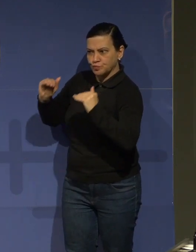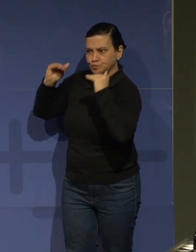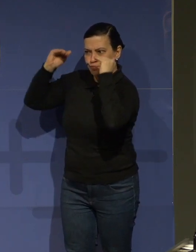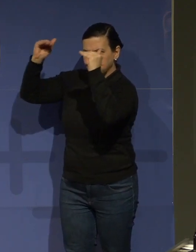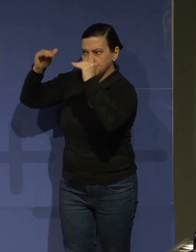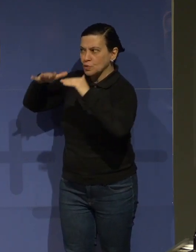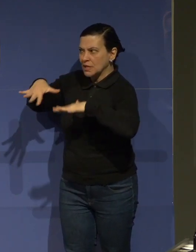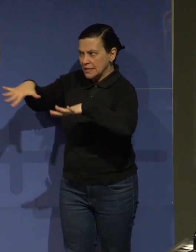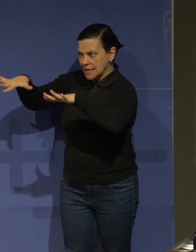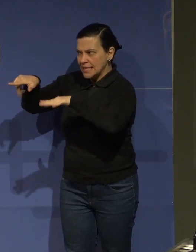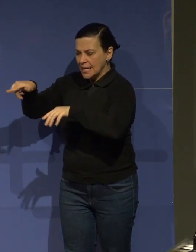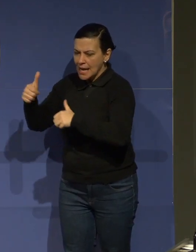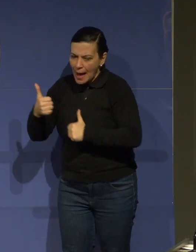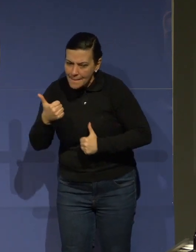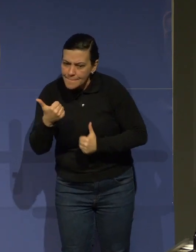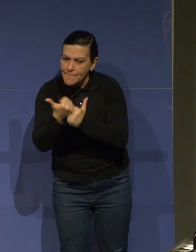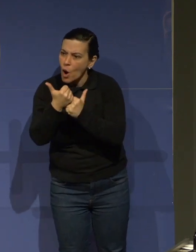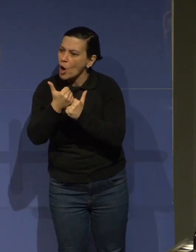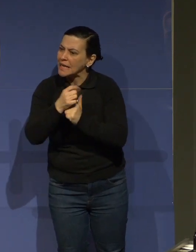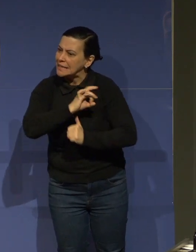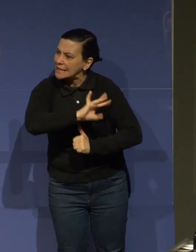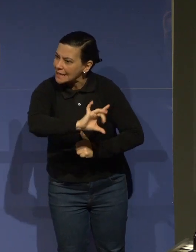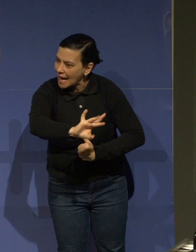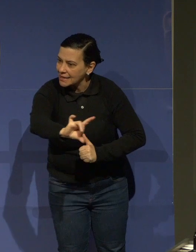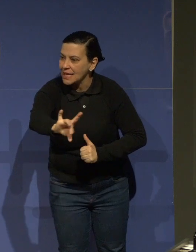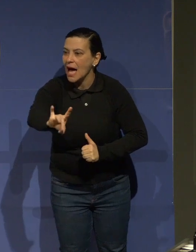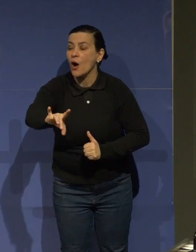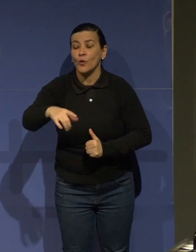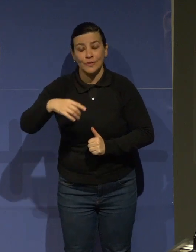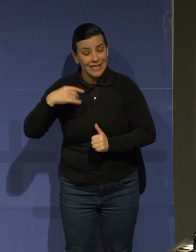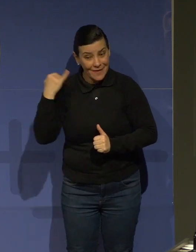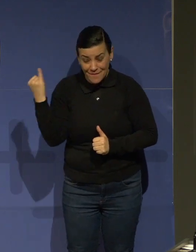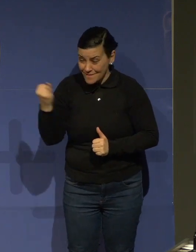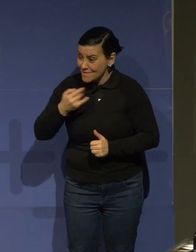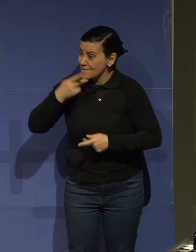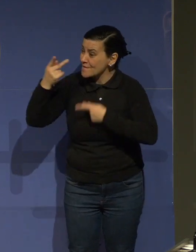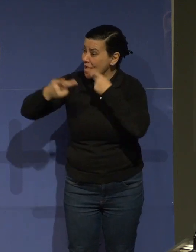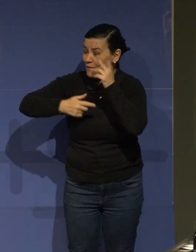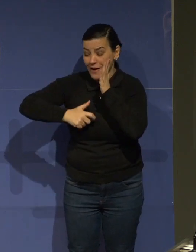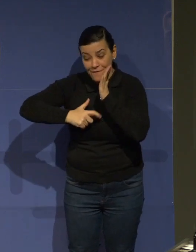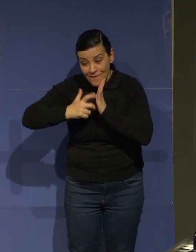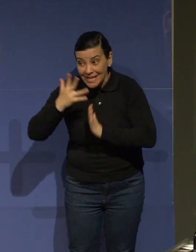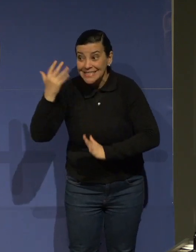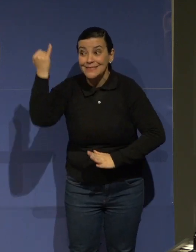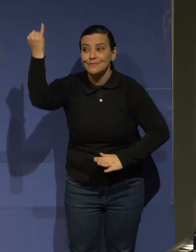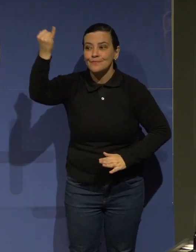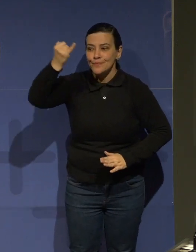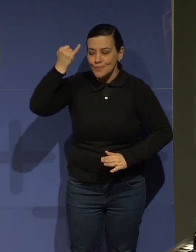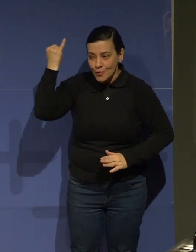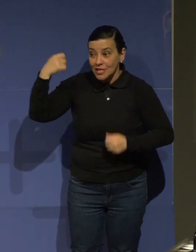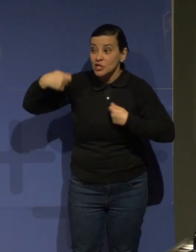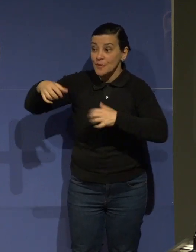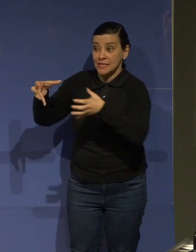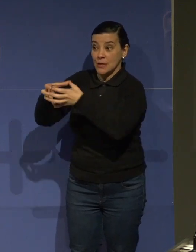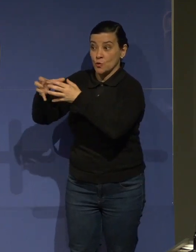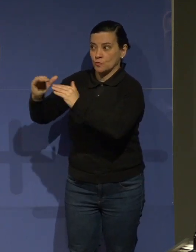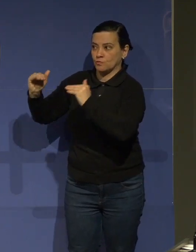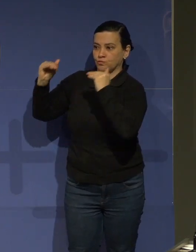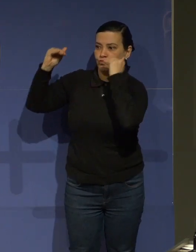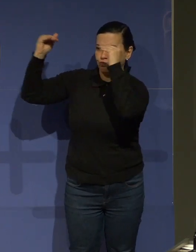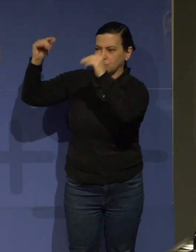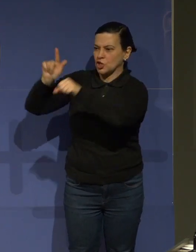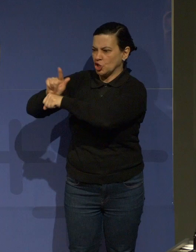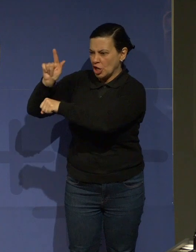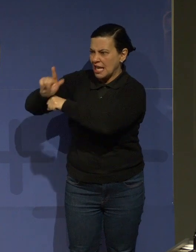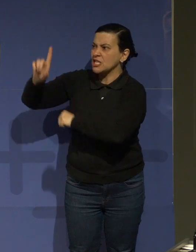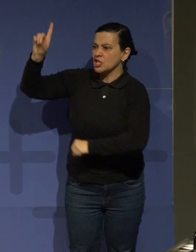e eu acho que é um ponto importante sempre bater de novo, esse tipo de coisa precisa vir de cima. Falar assim, olha, a